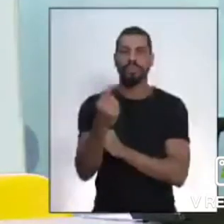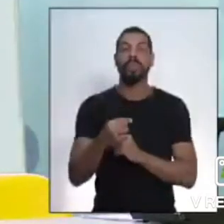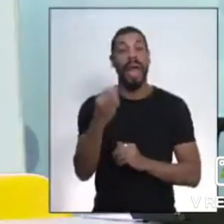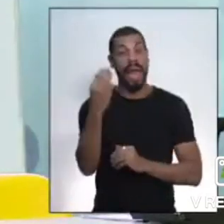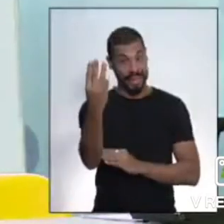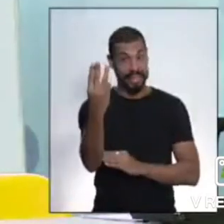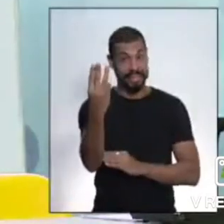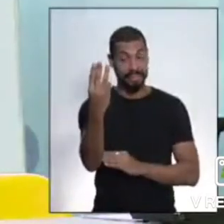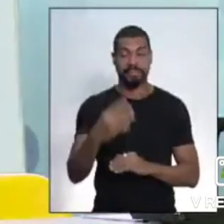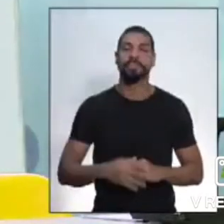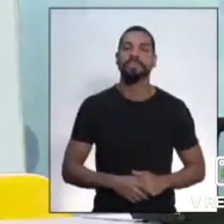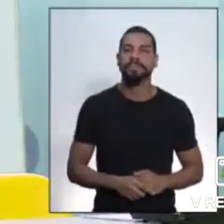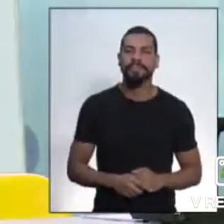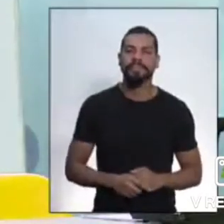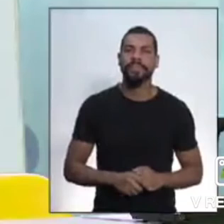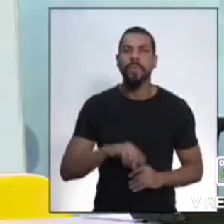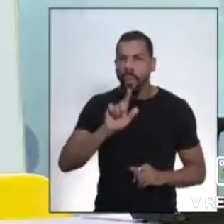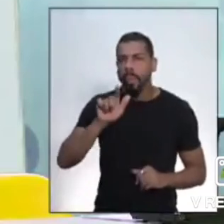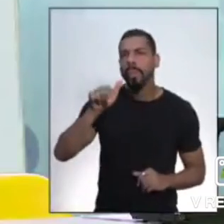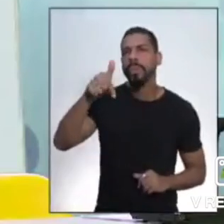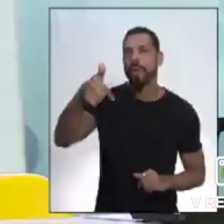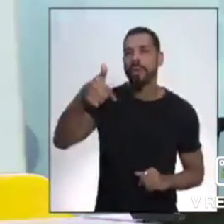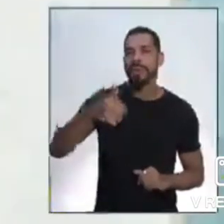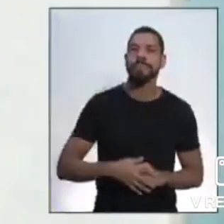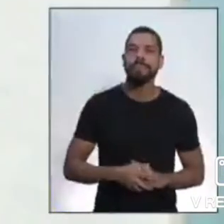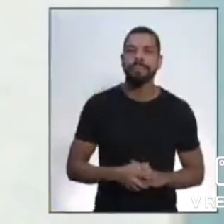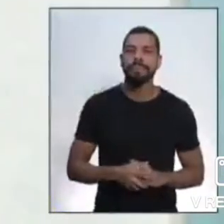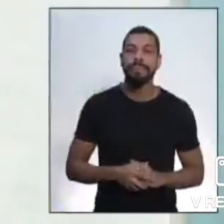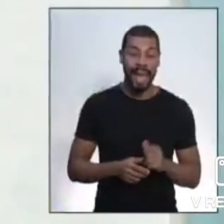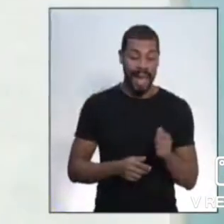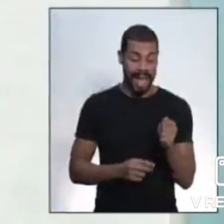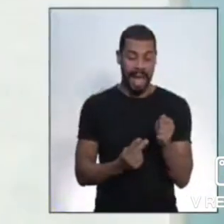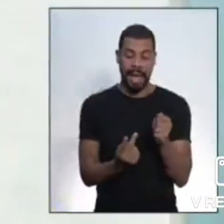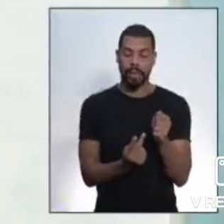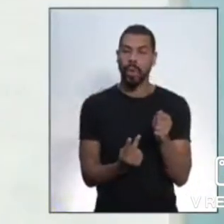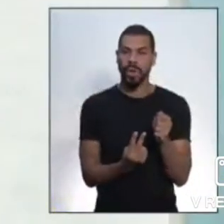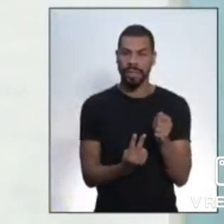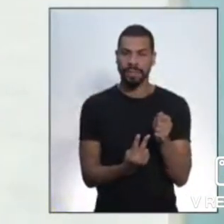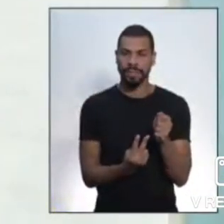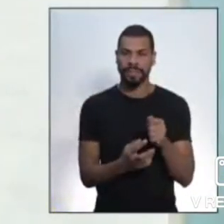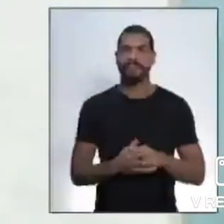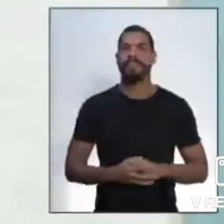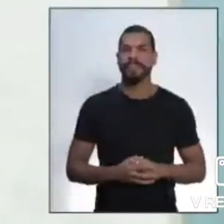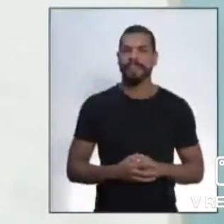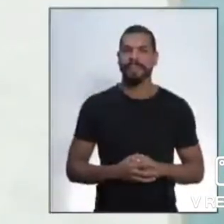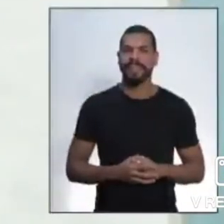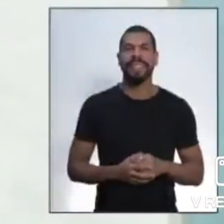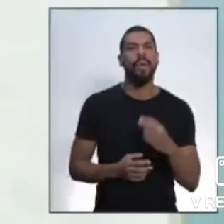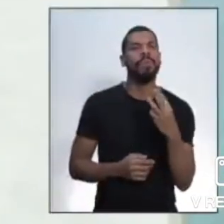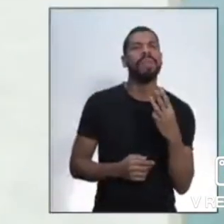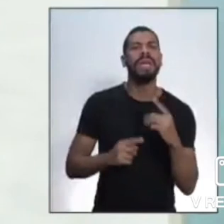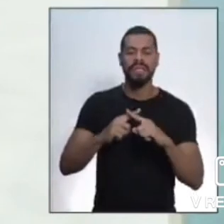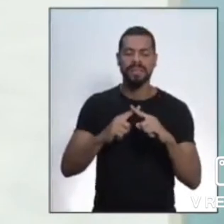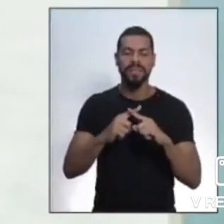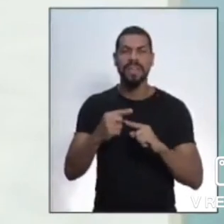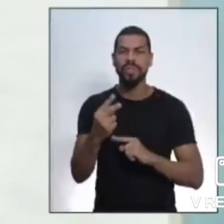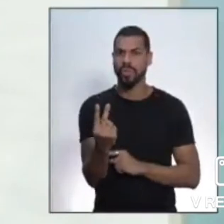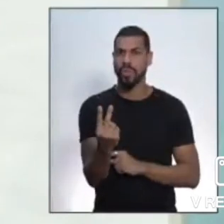da sequência. Vou para o próximo. A2, 3 vezes 2.